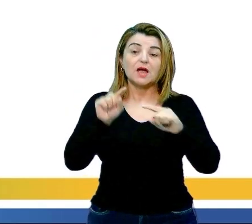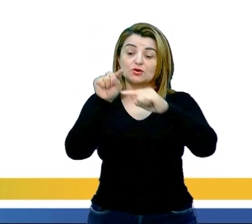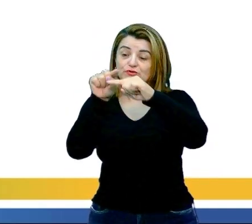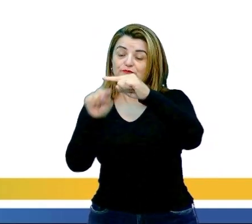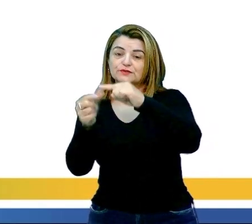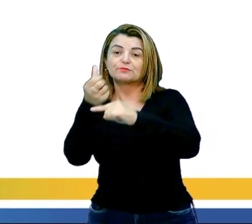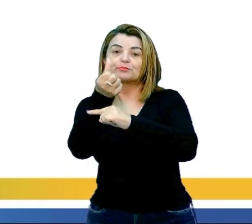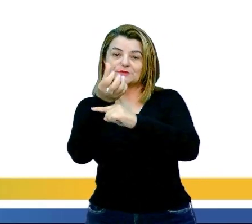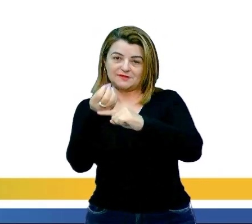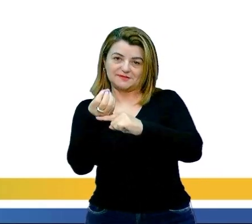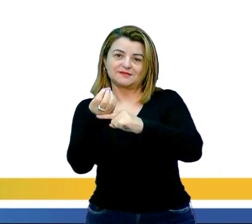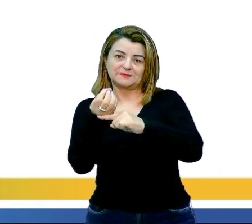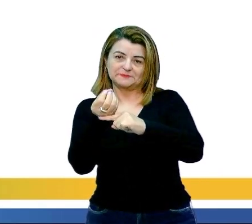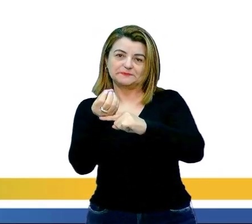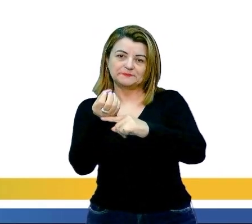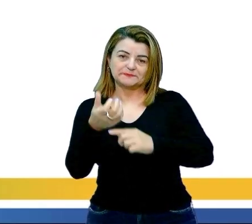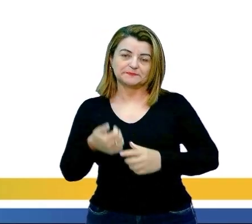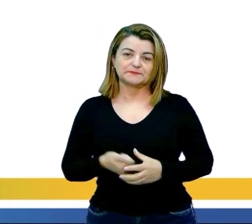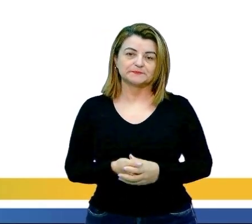Nesse caso aí.